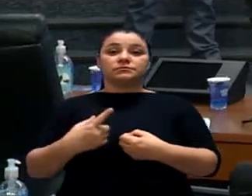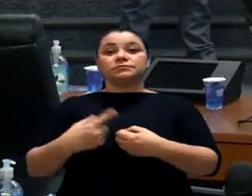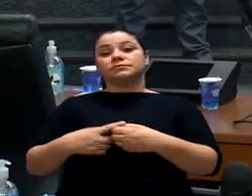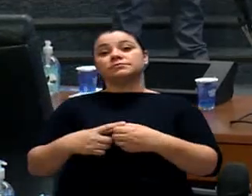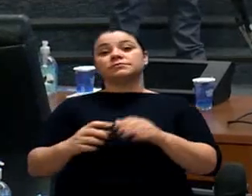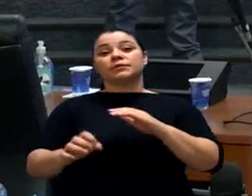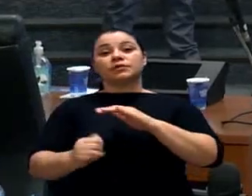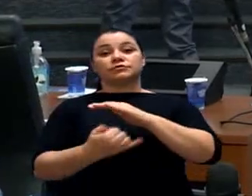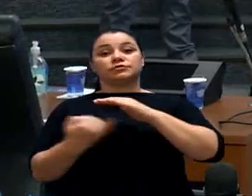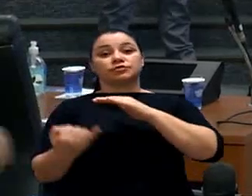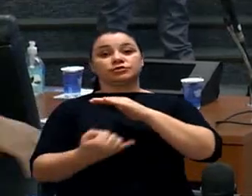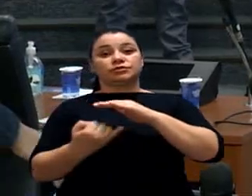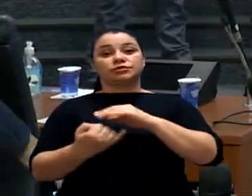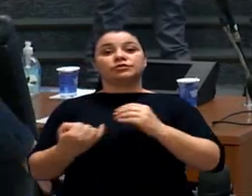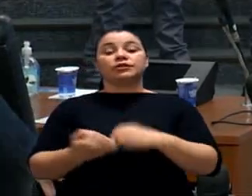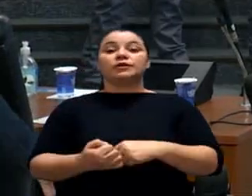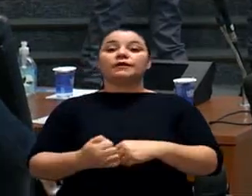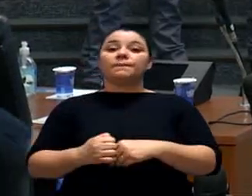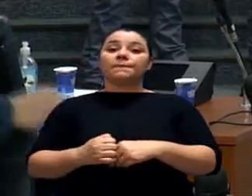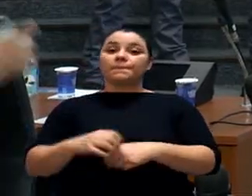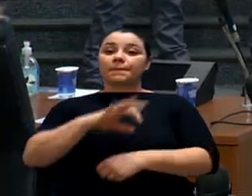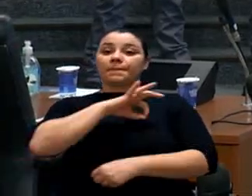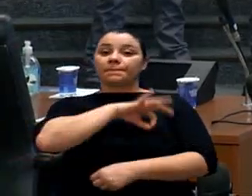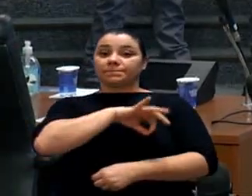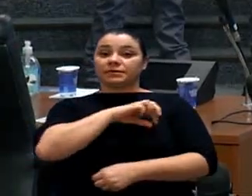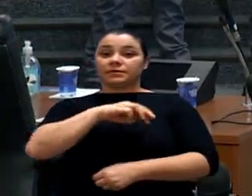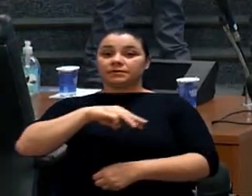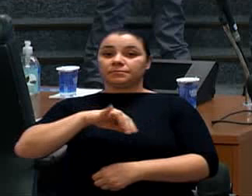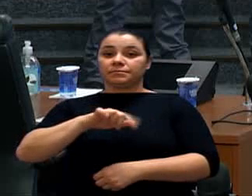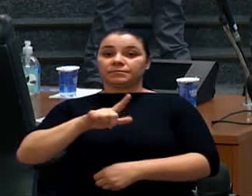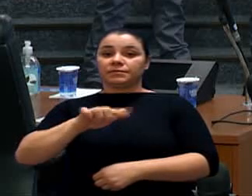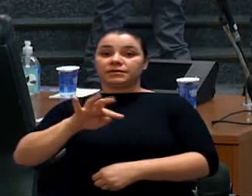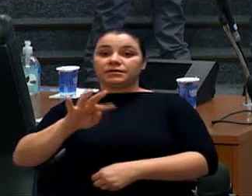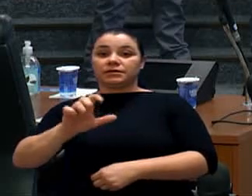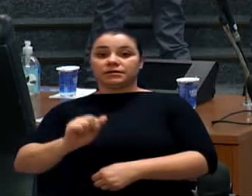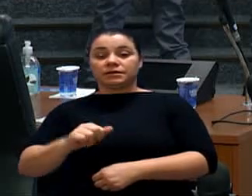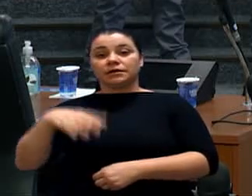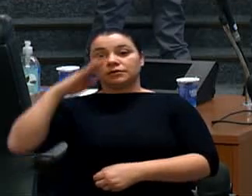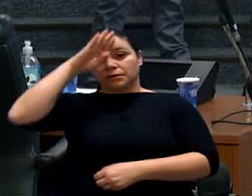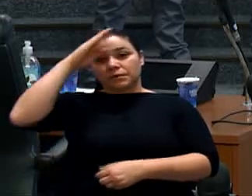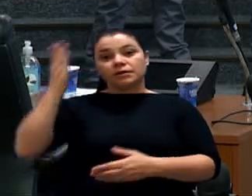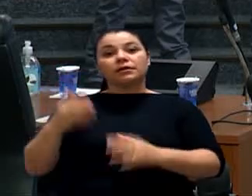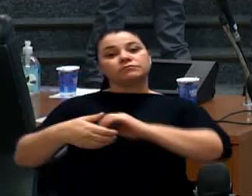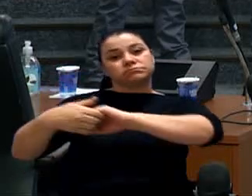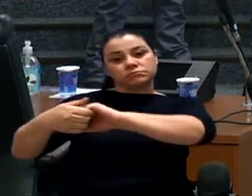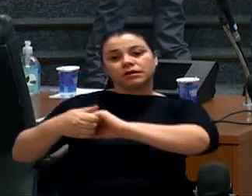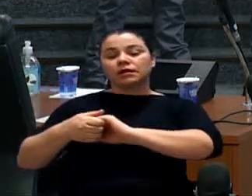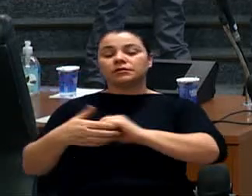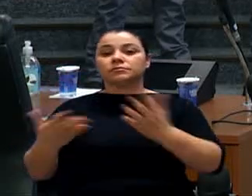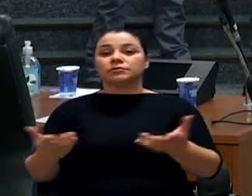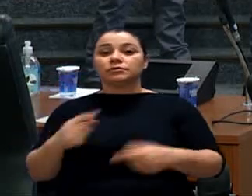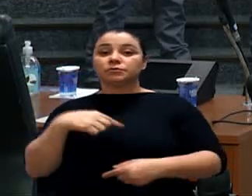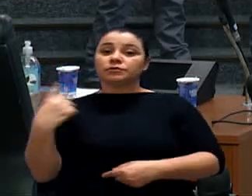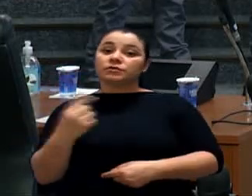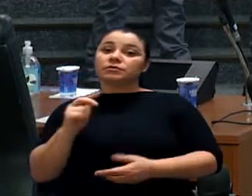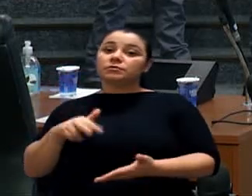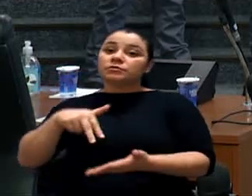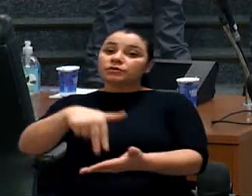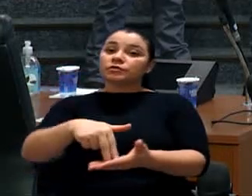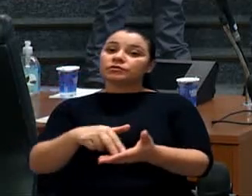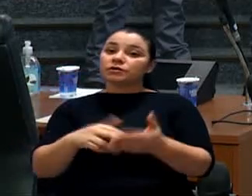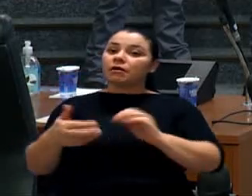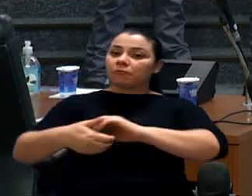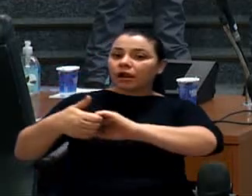instituição, pela Polícia Militar. De uma maneira muito especial, capitão, quero parabenizá-lo por estar aqui nesse momento, valorizando